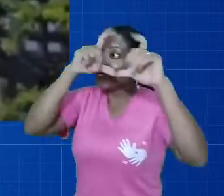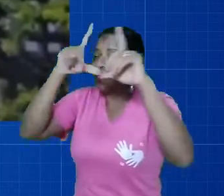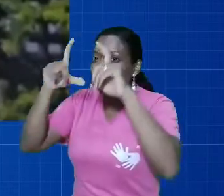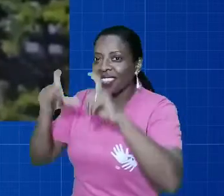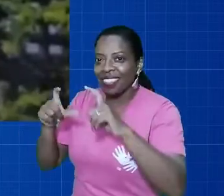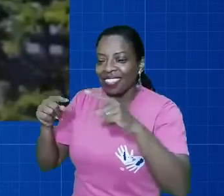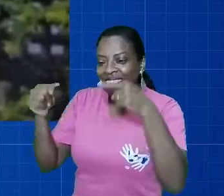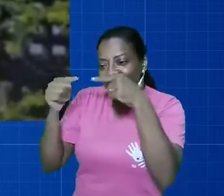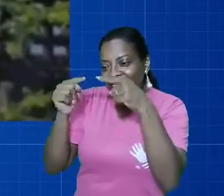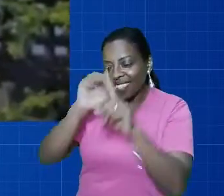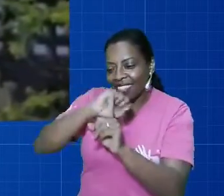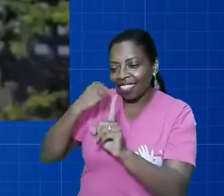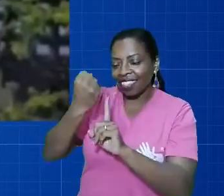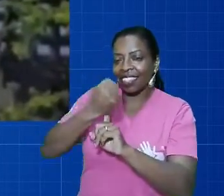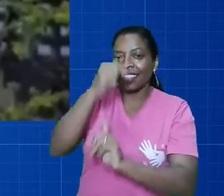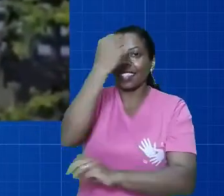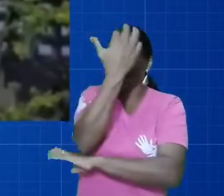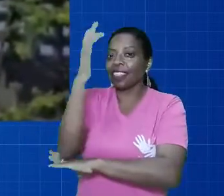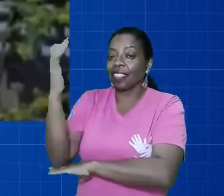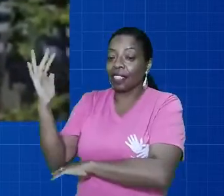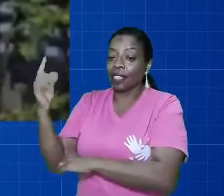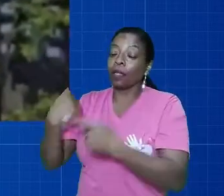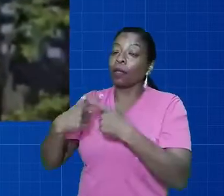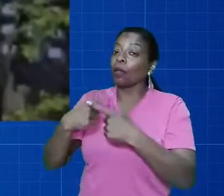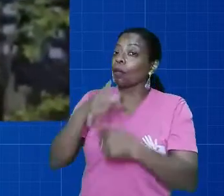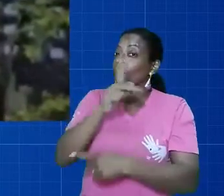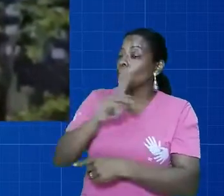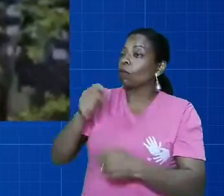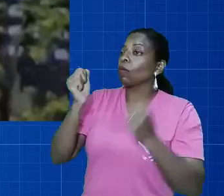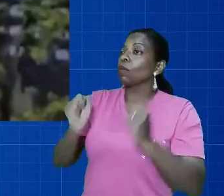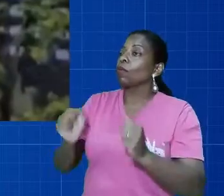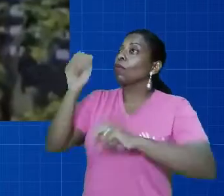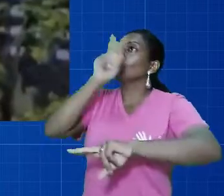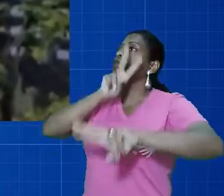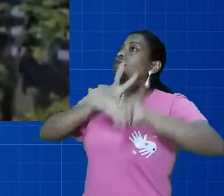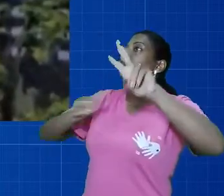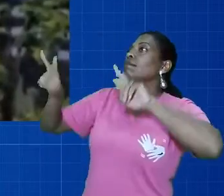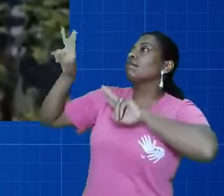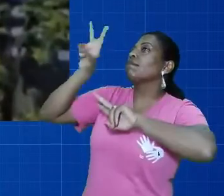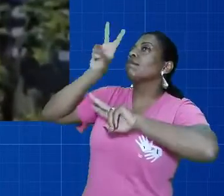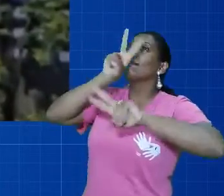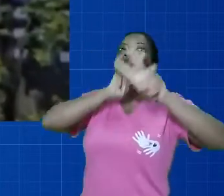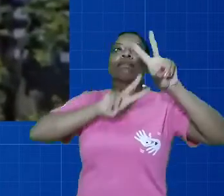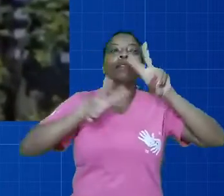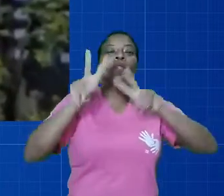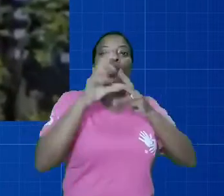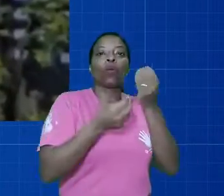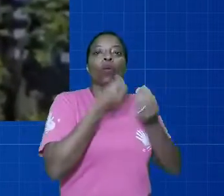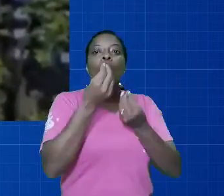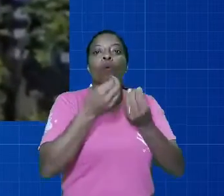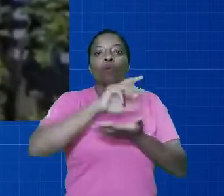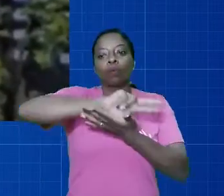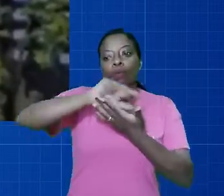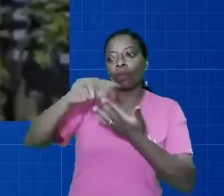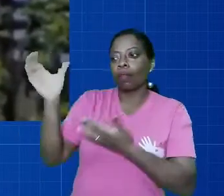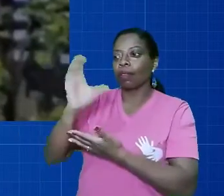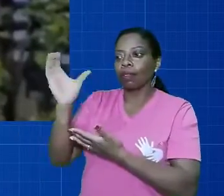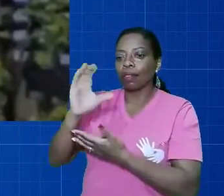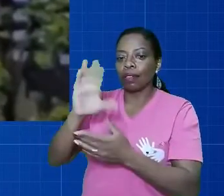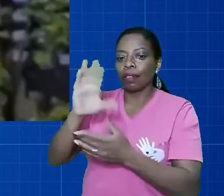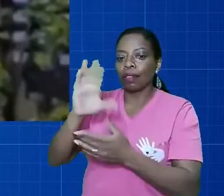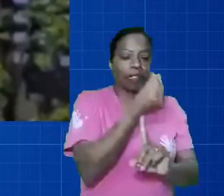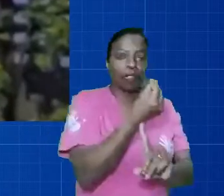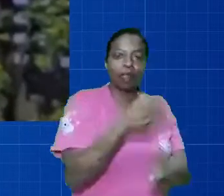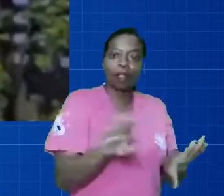temática socioambiental com um olhar diferenciado do professor dentro das suas áreas. Então, o professor de ciências olhando os aspectos científicos e o professor